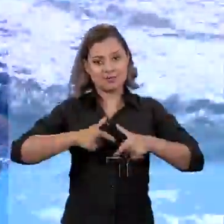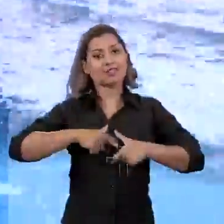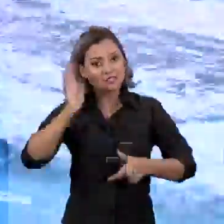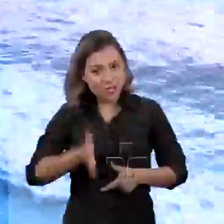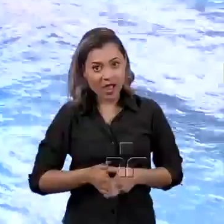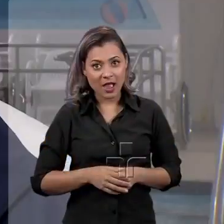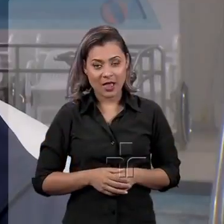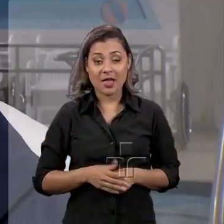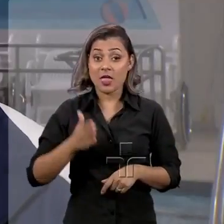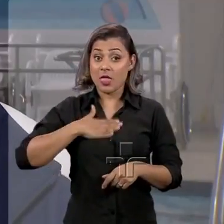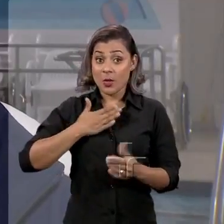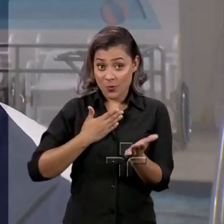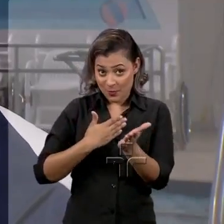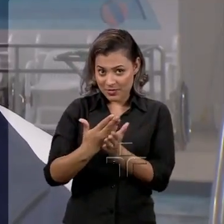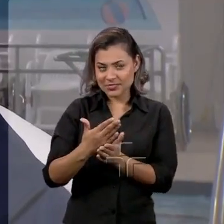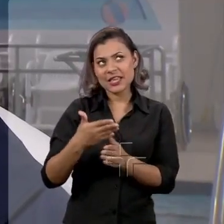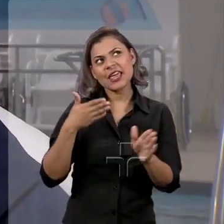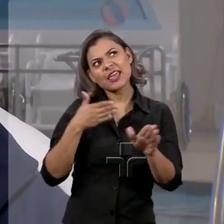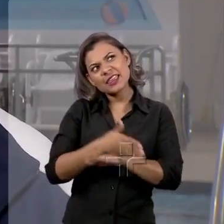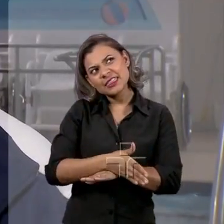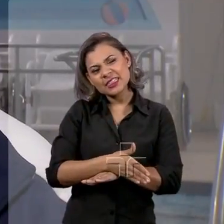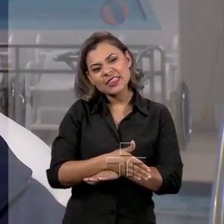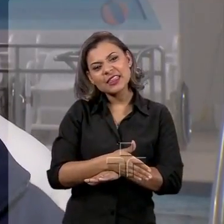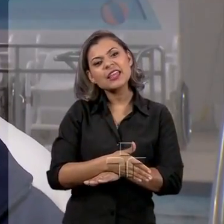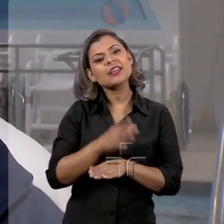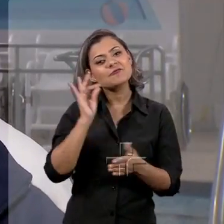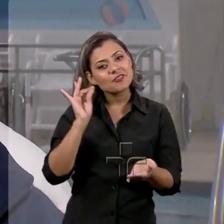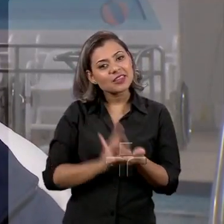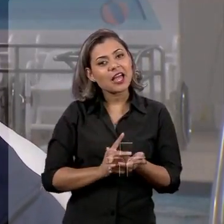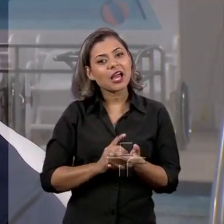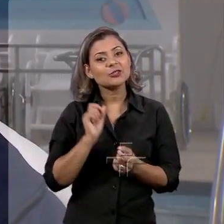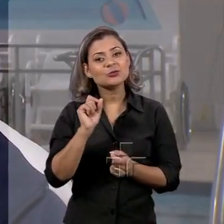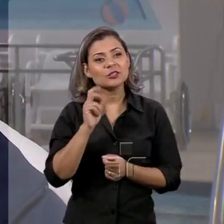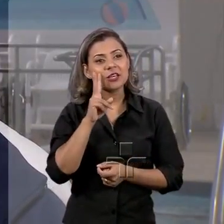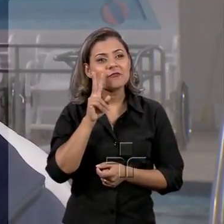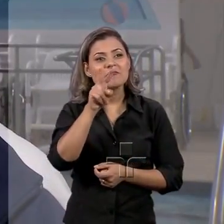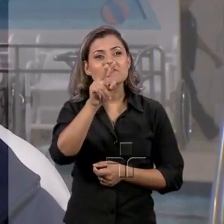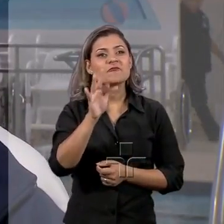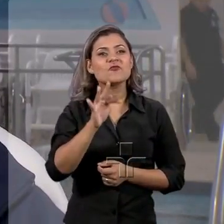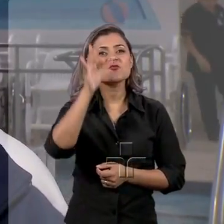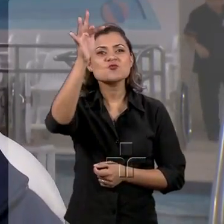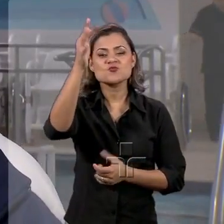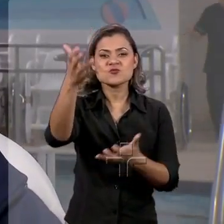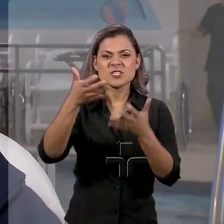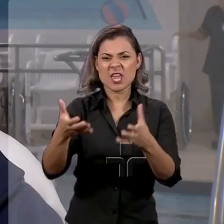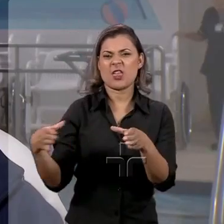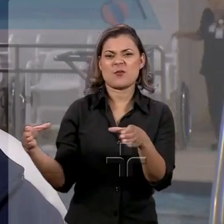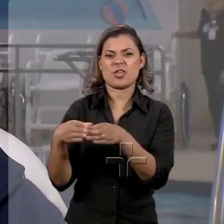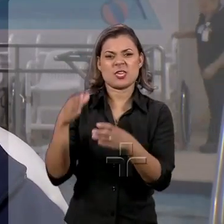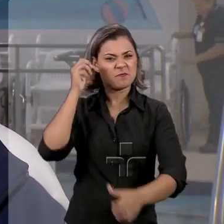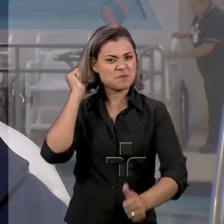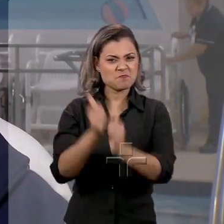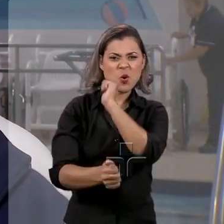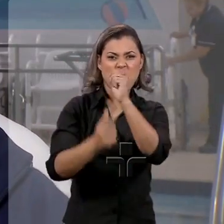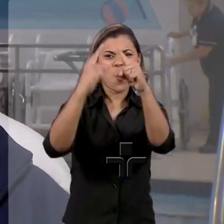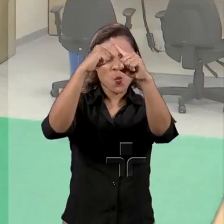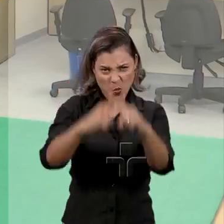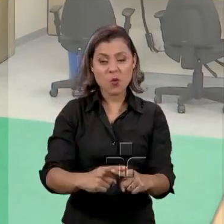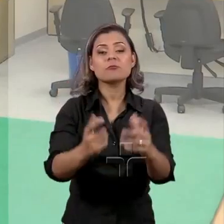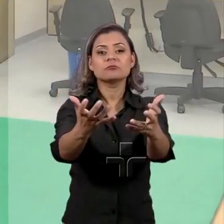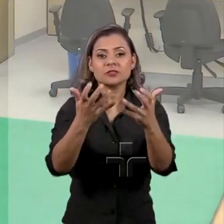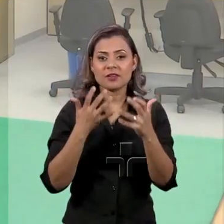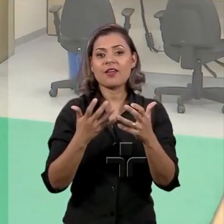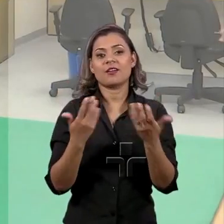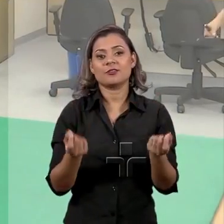que eu iniciei aqui, entrei realmente visando uma formação de uma equipe competitiva, que a gente tivesse